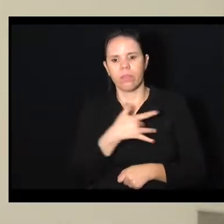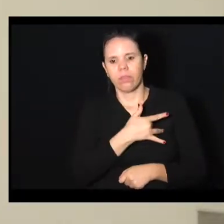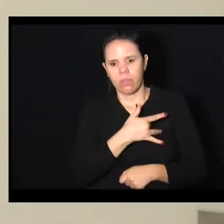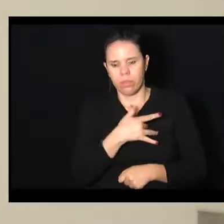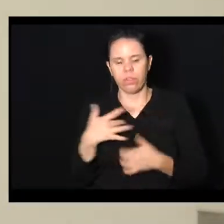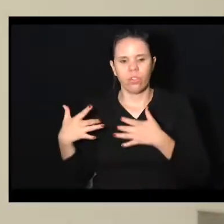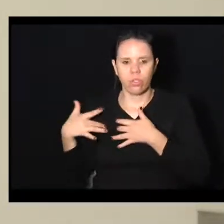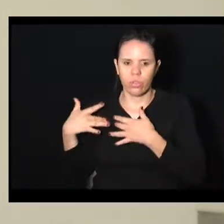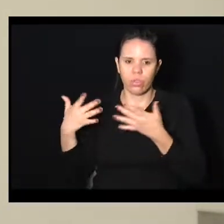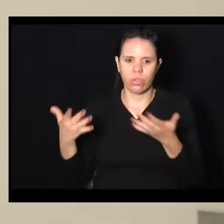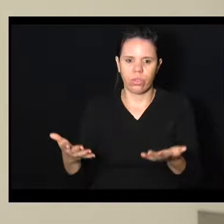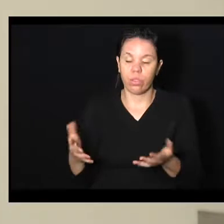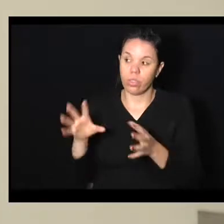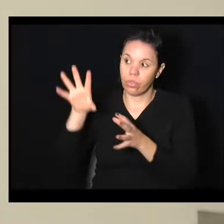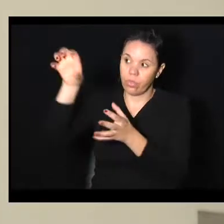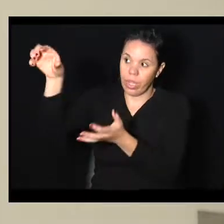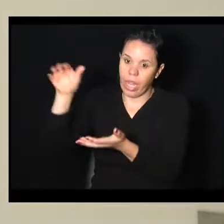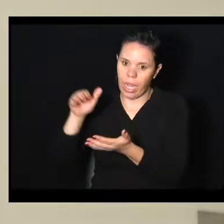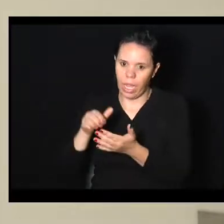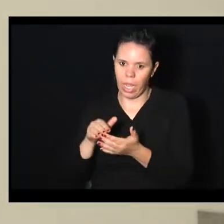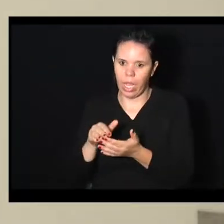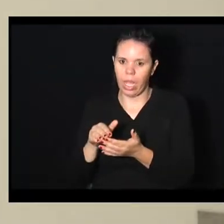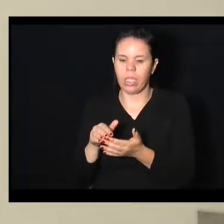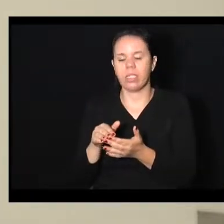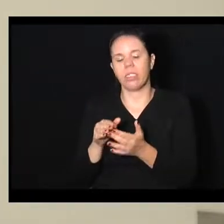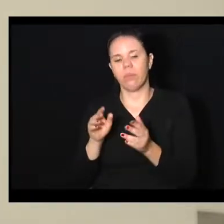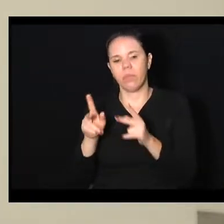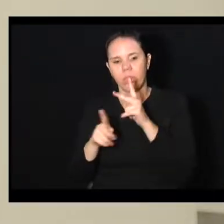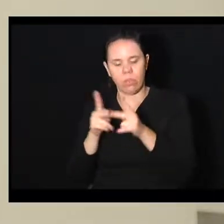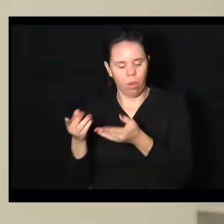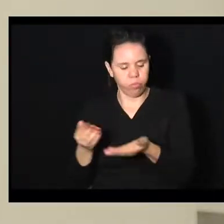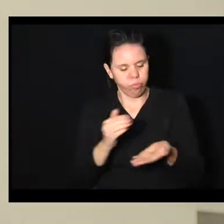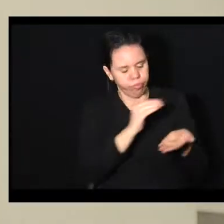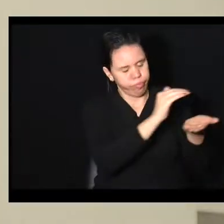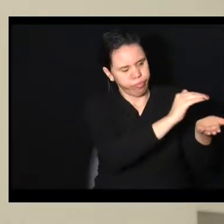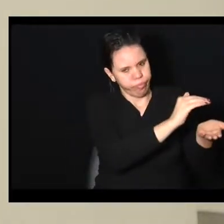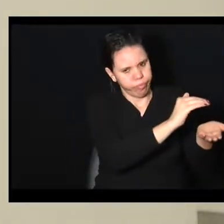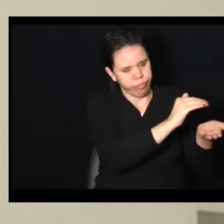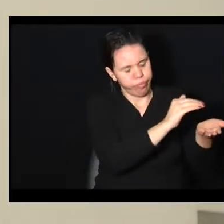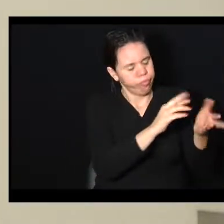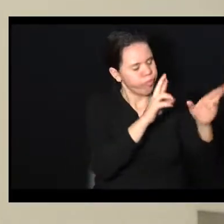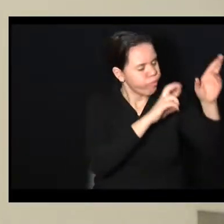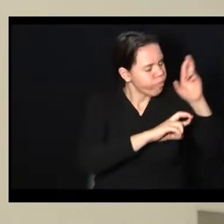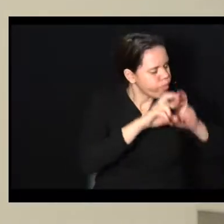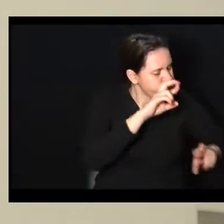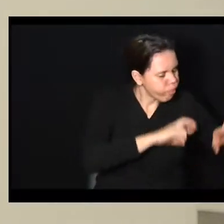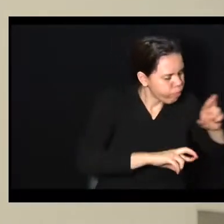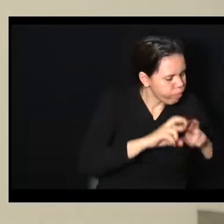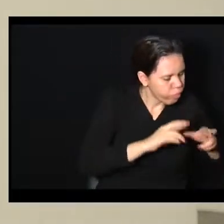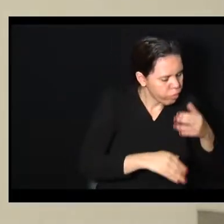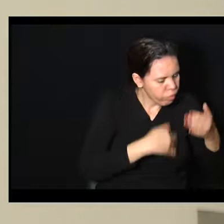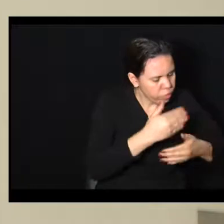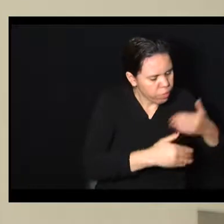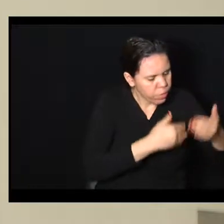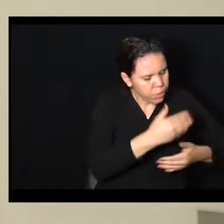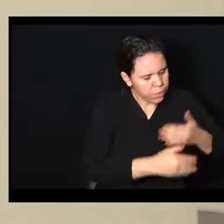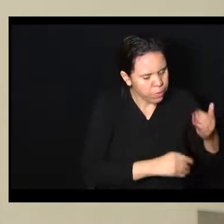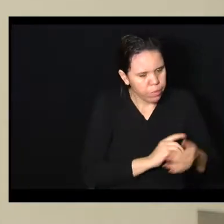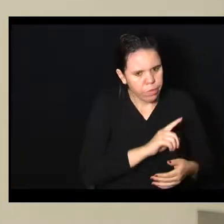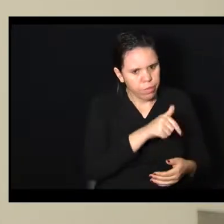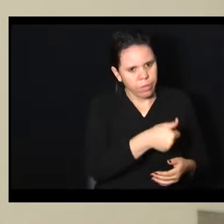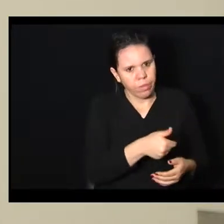gente busca esse leite passa por um processo aqui de pasteurização. Após esse processo, ele vai para